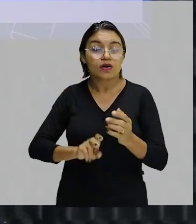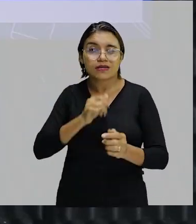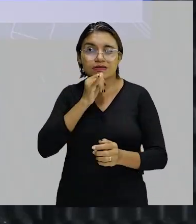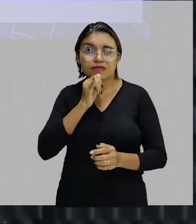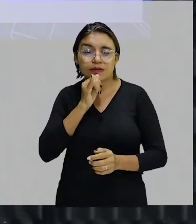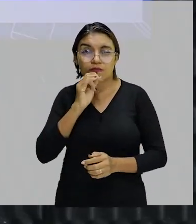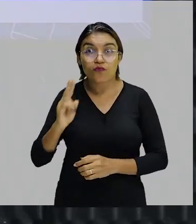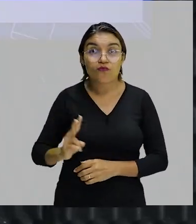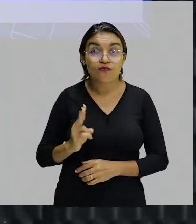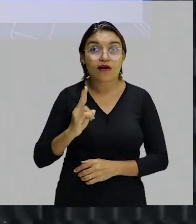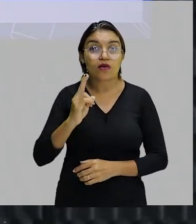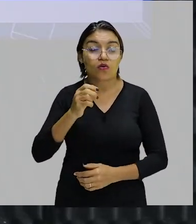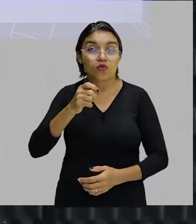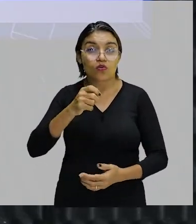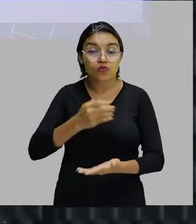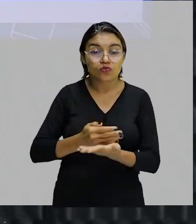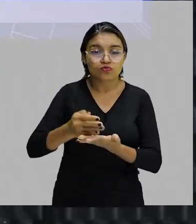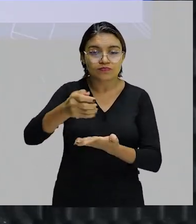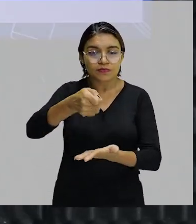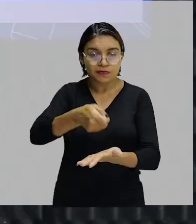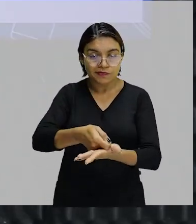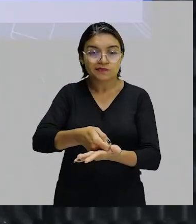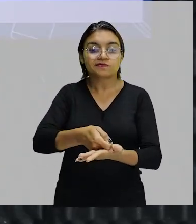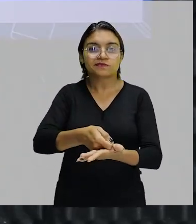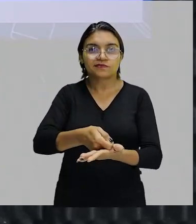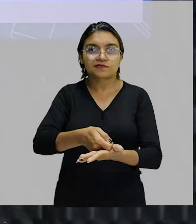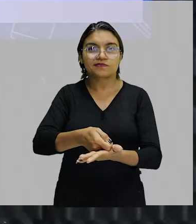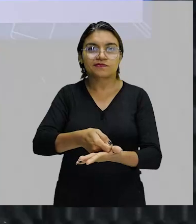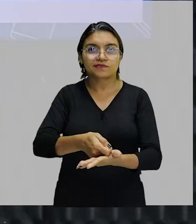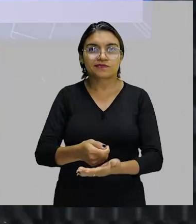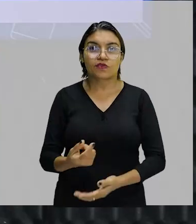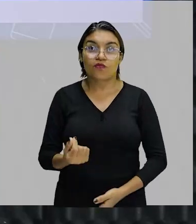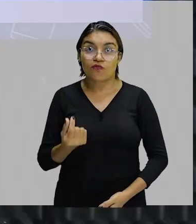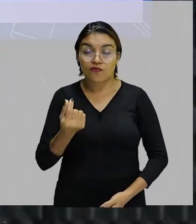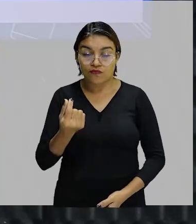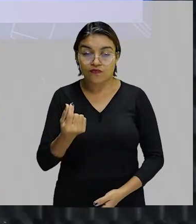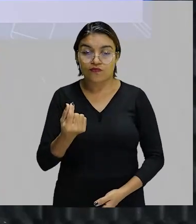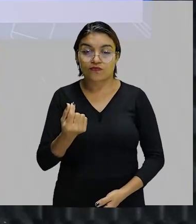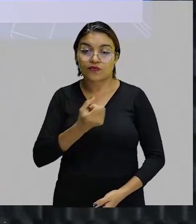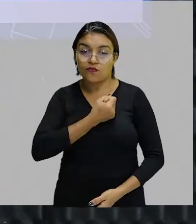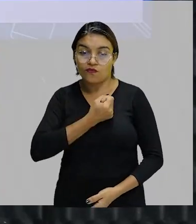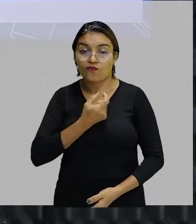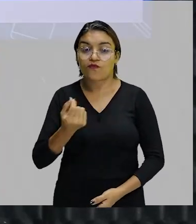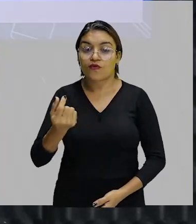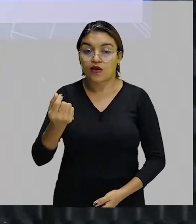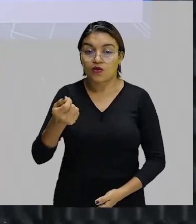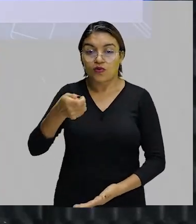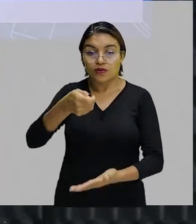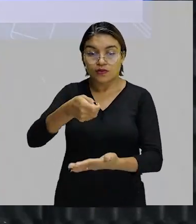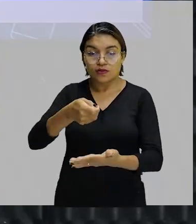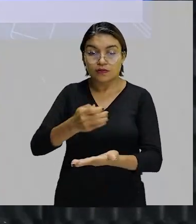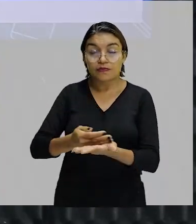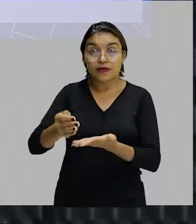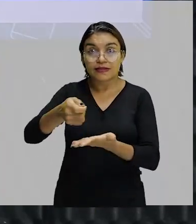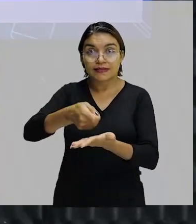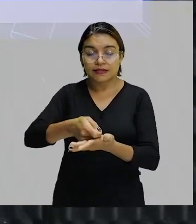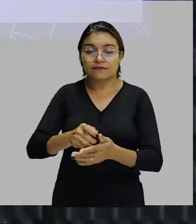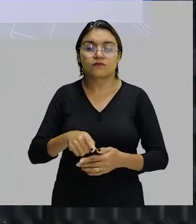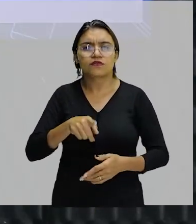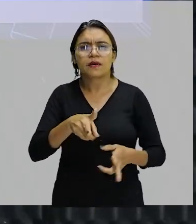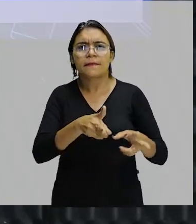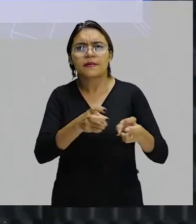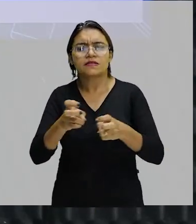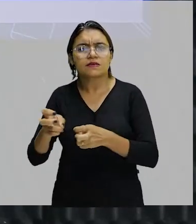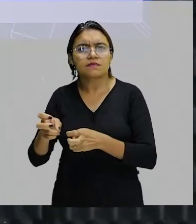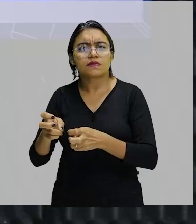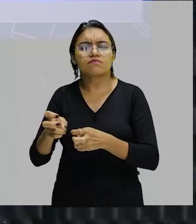da PG para poder encontrar o valor da entrada. Não é isso? Então, gente, é para vocês começarem a perceber como esses